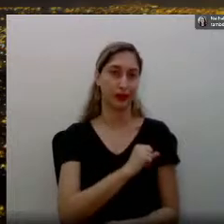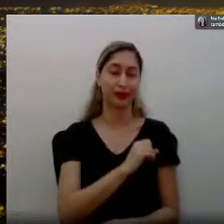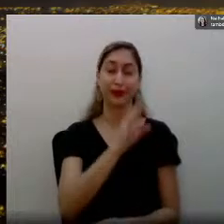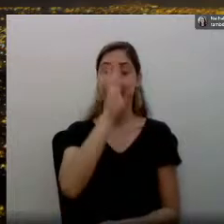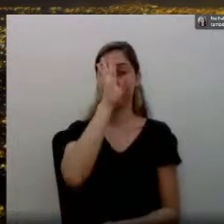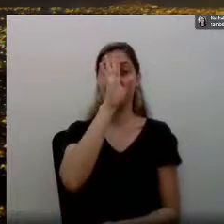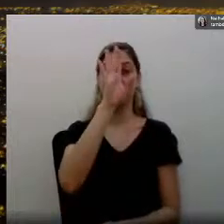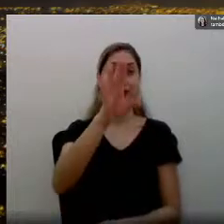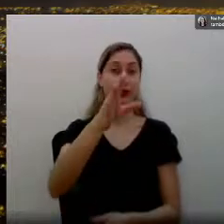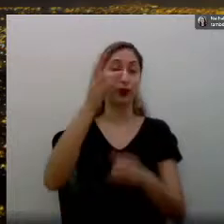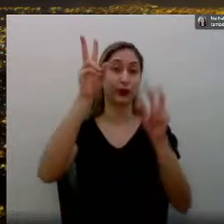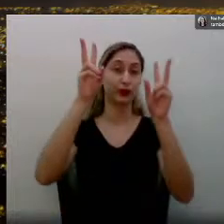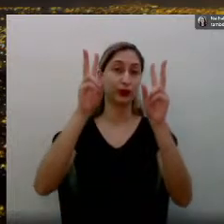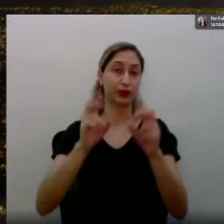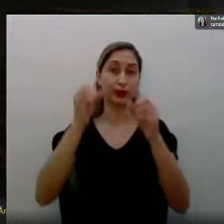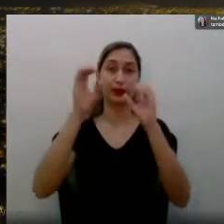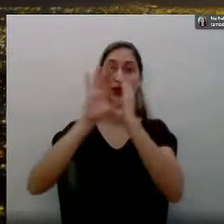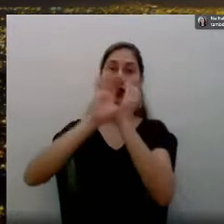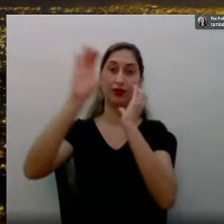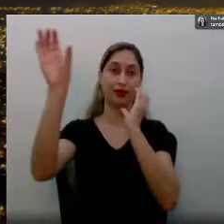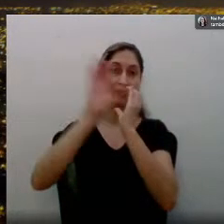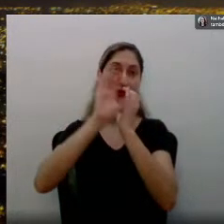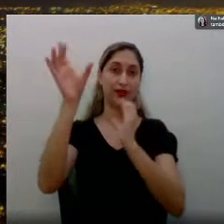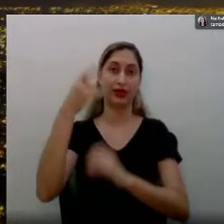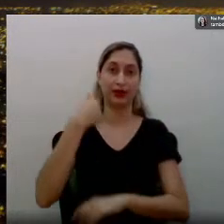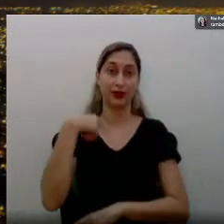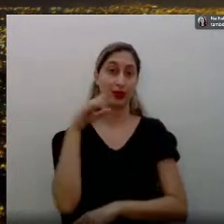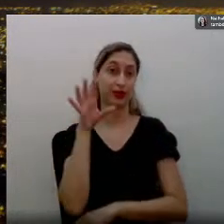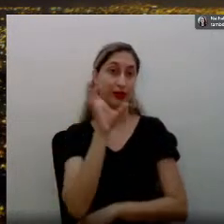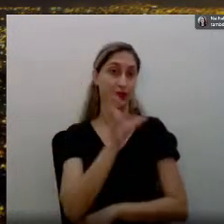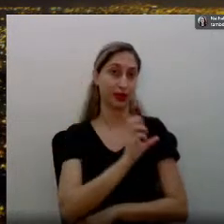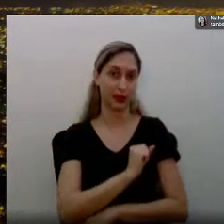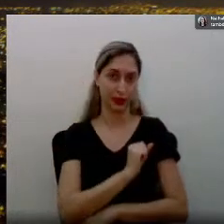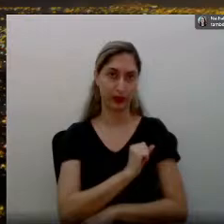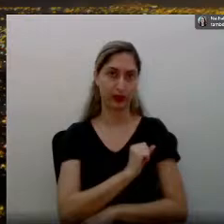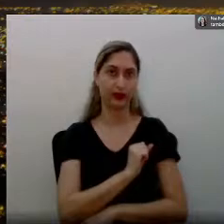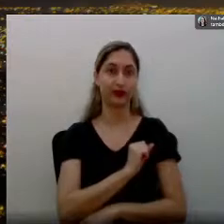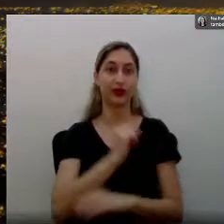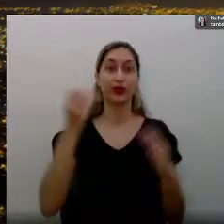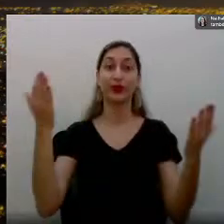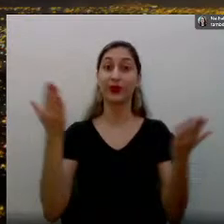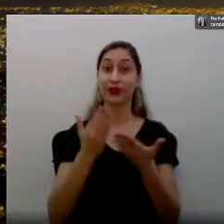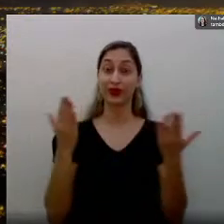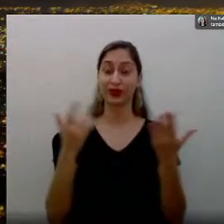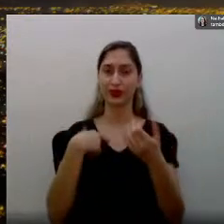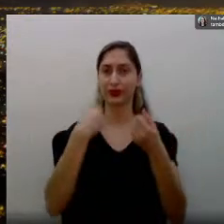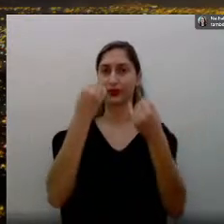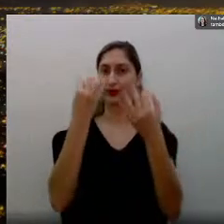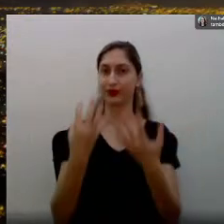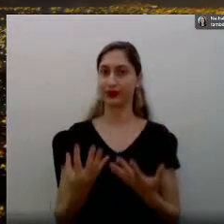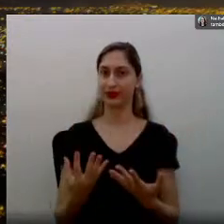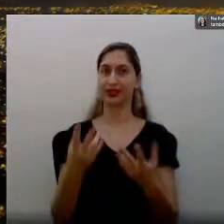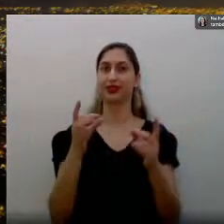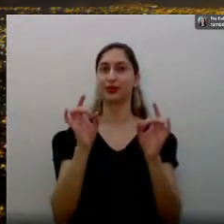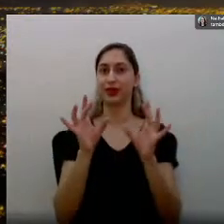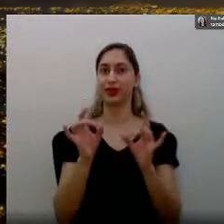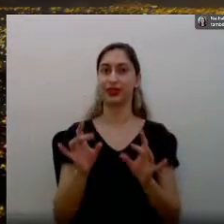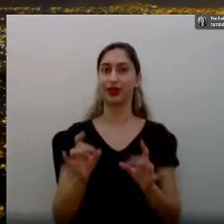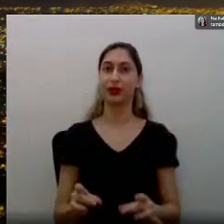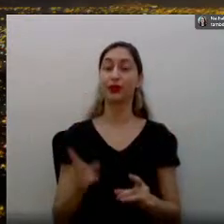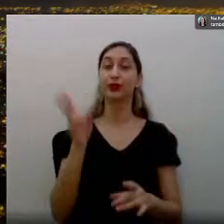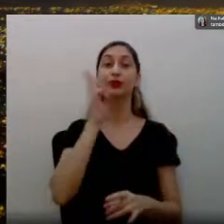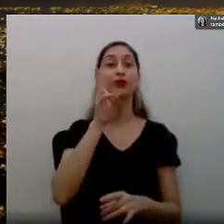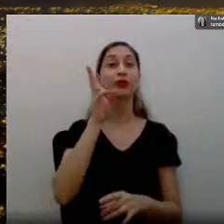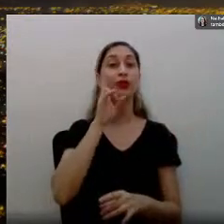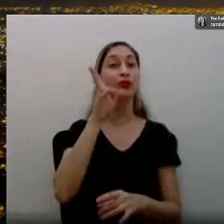astronomia na então aqui hoje eu vou contar uma história muito especial para vocês que a história da astronomia aqui na nossa